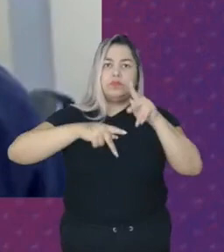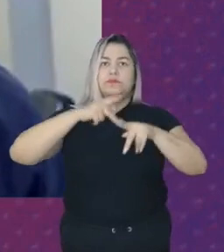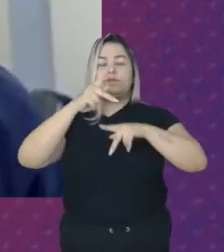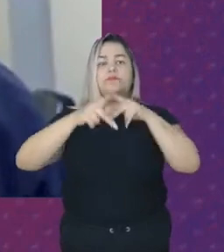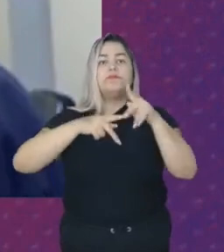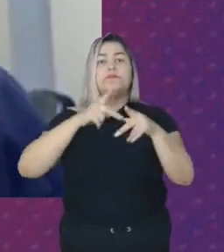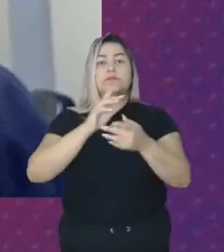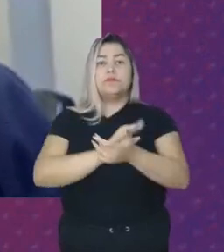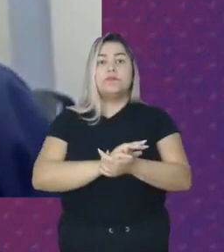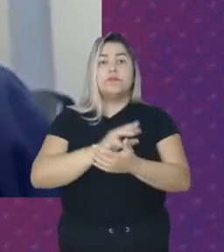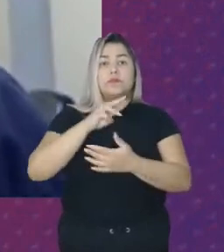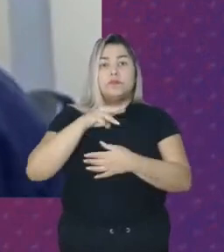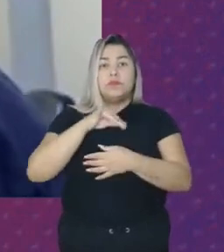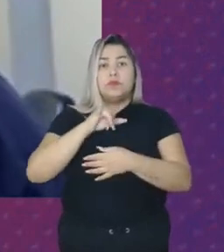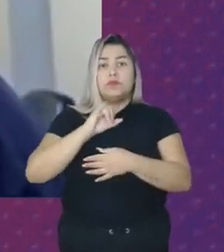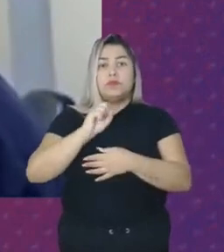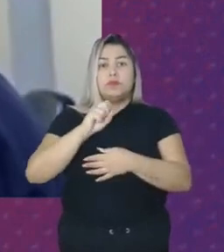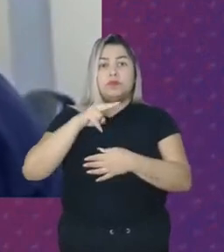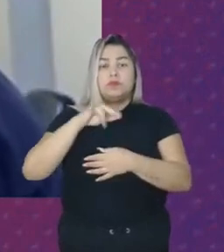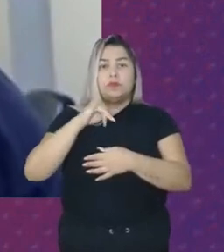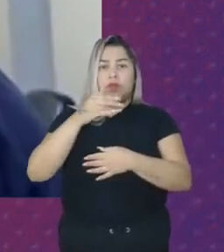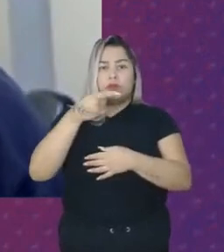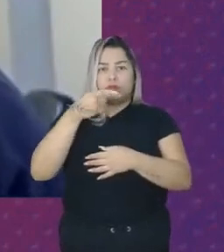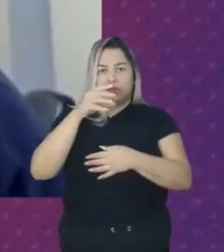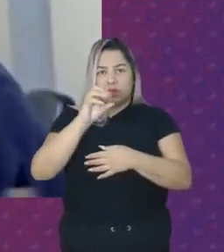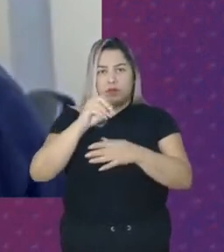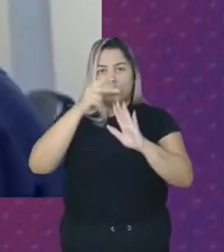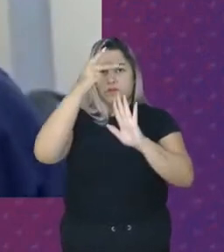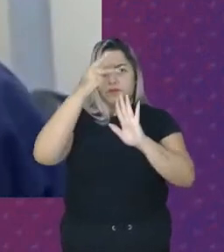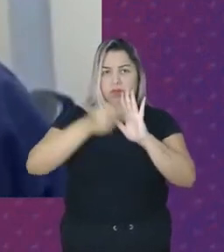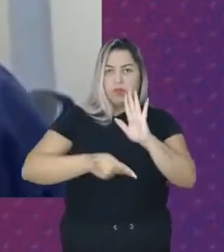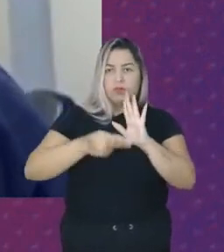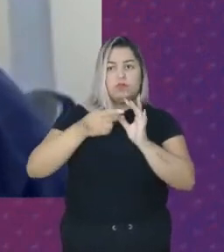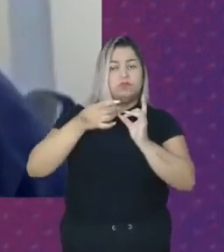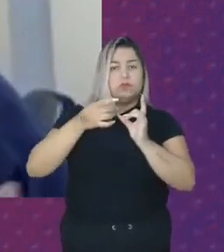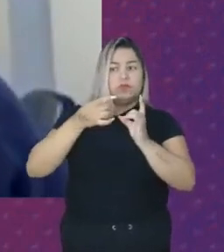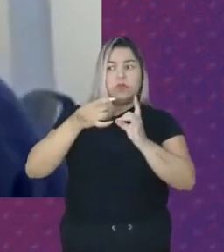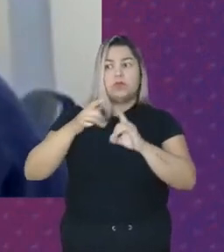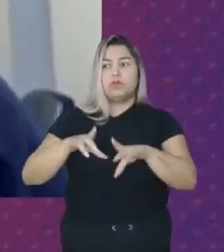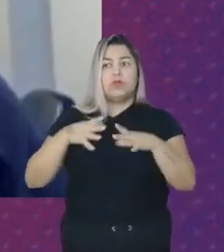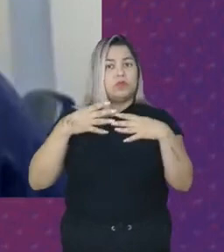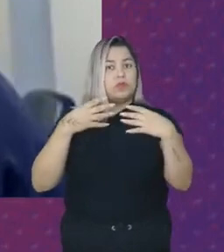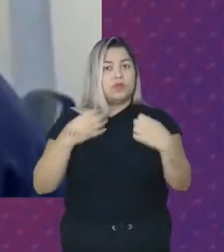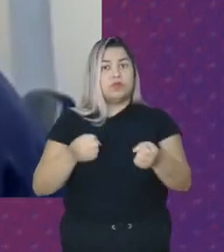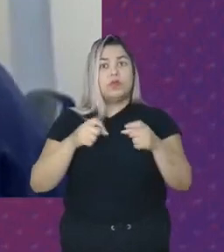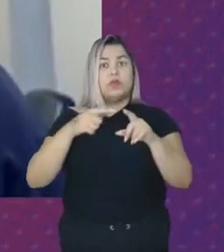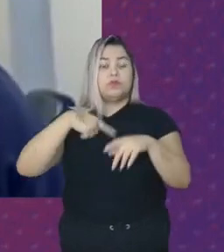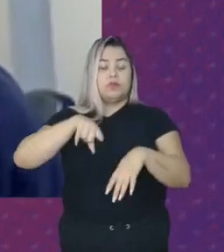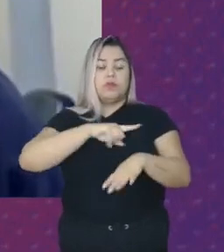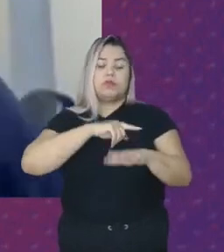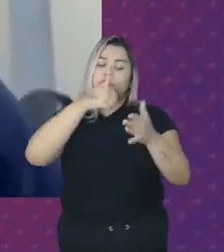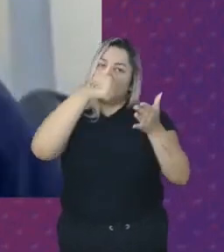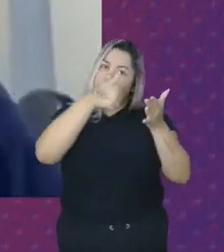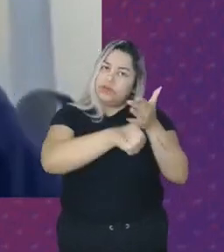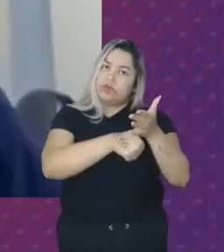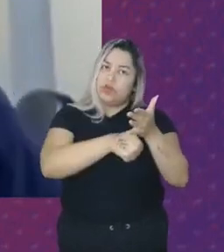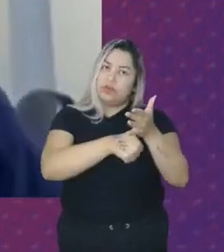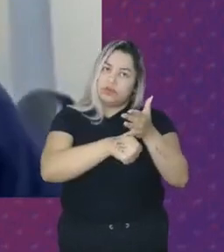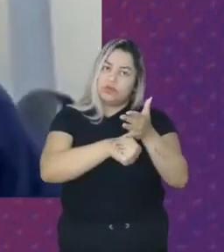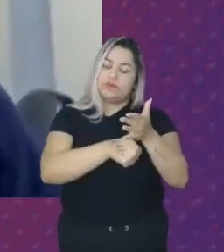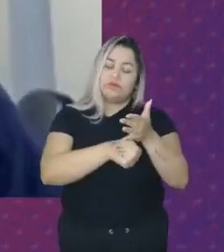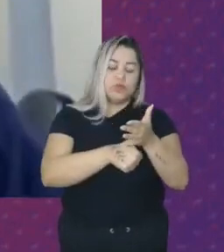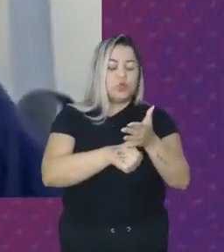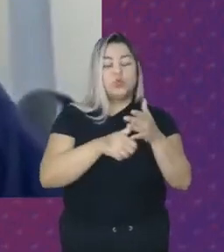de miscigenação e um projeto de negação da nossa identidade. Portanto, tudo